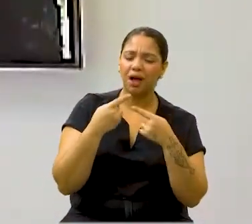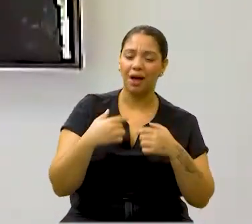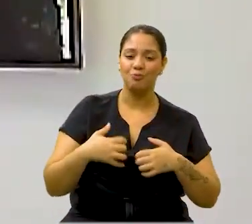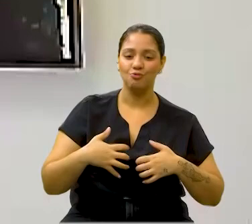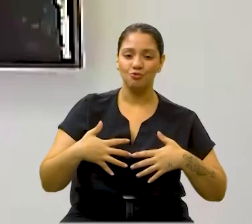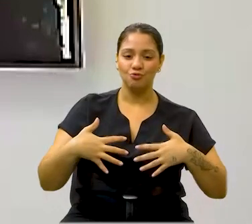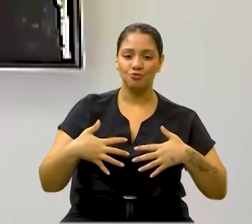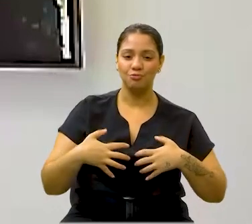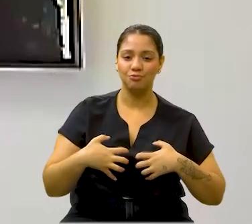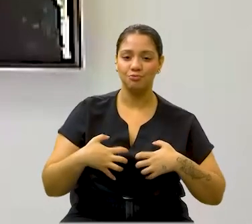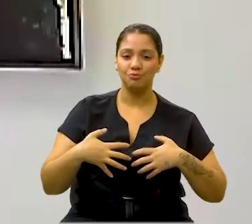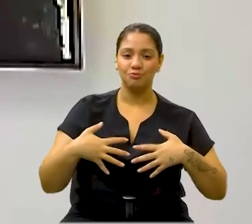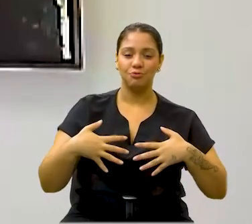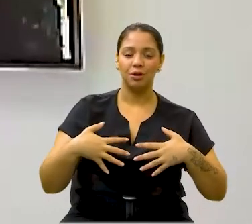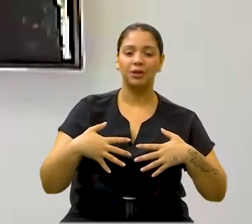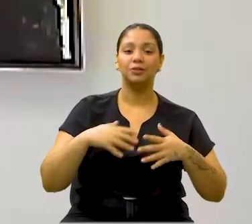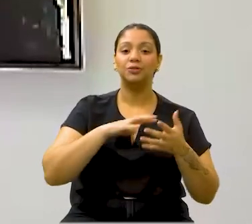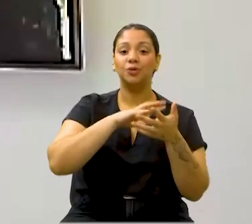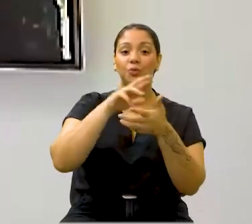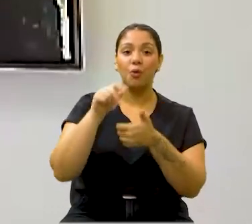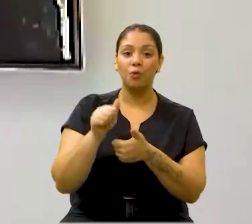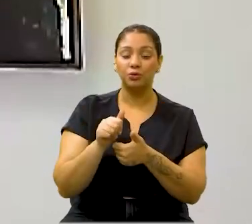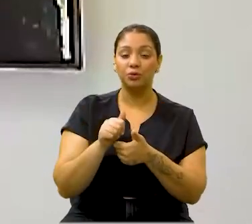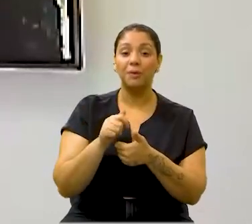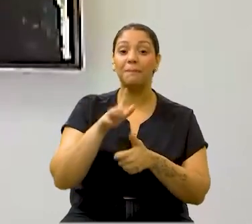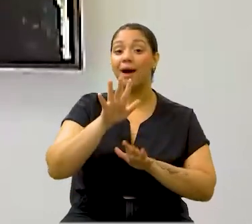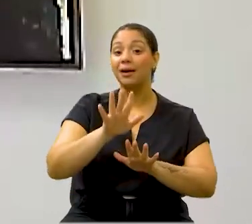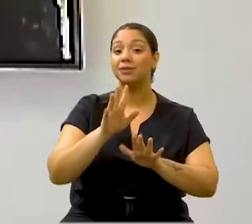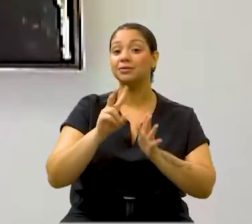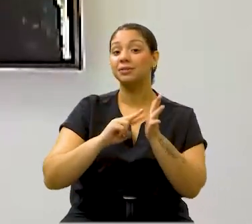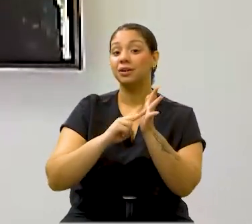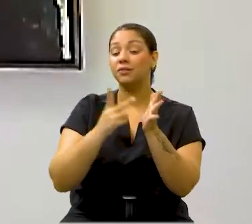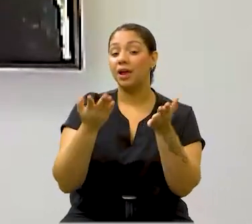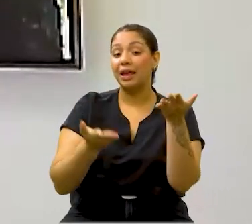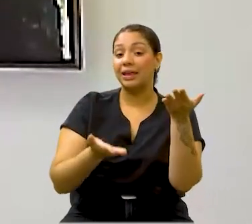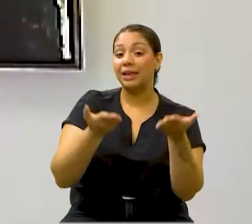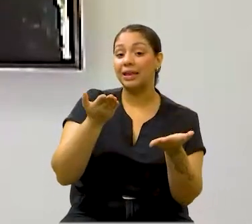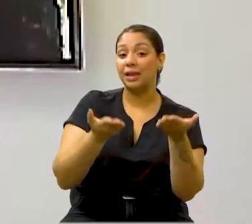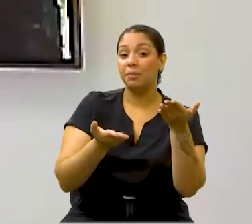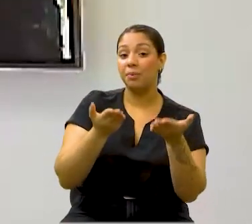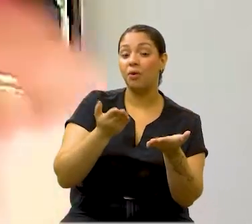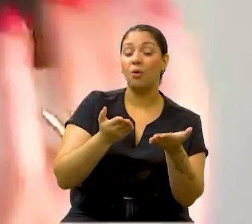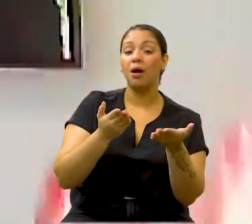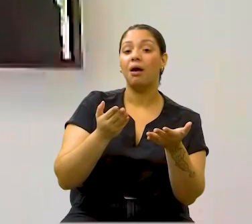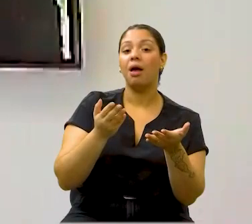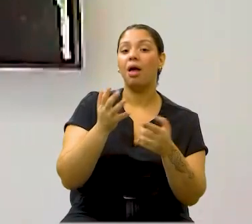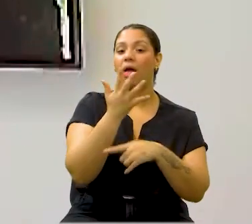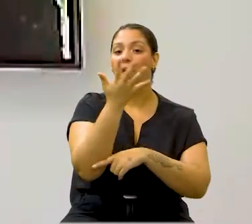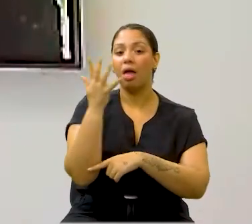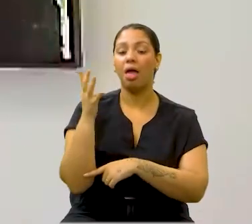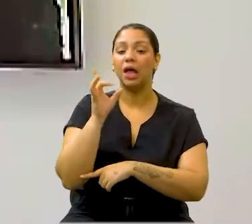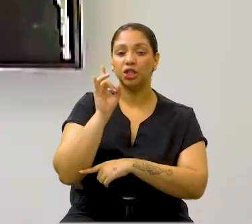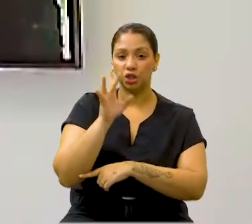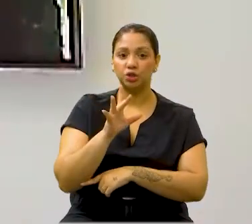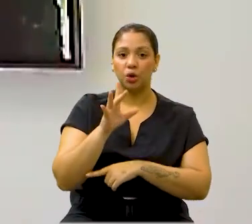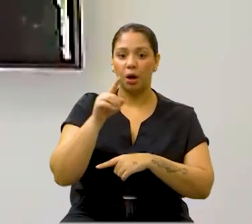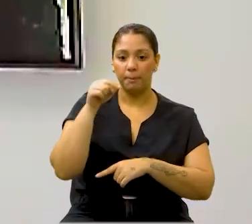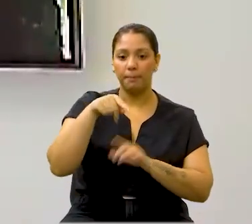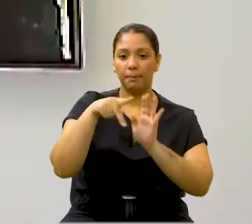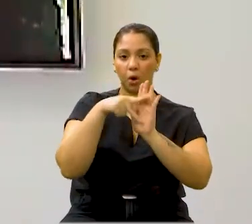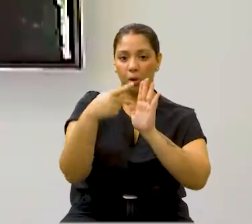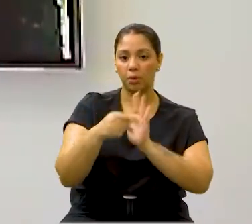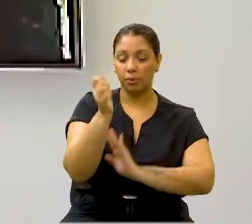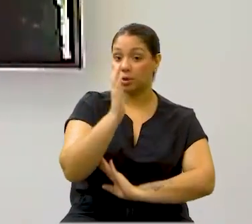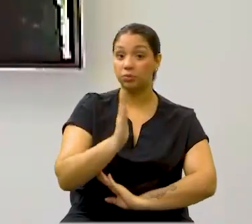ser o pulmão do mundo, mas a gente sabe que esse equilíbrio ecológico é um equilíbrio mundial, ele é global. Então,